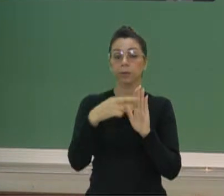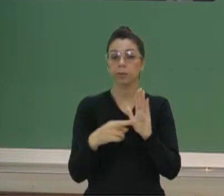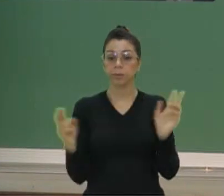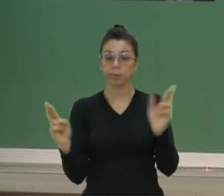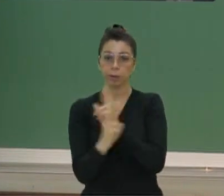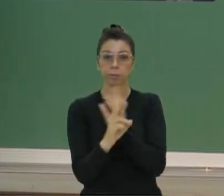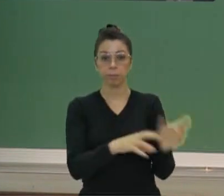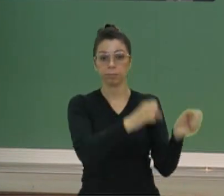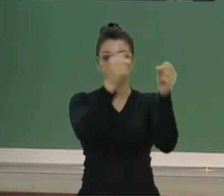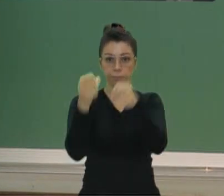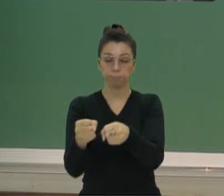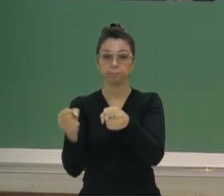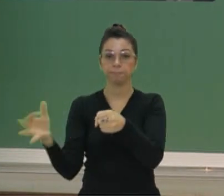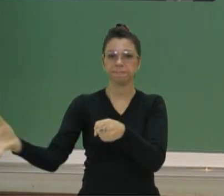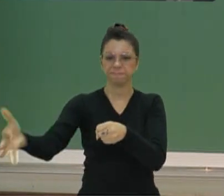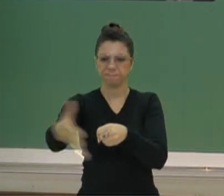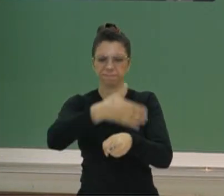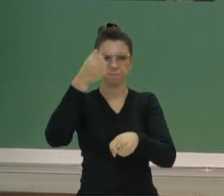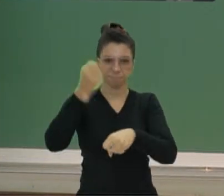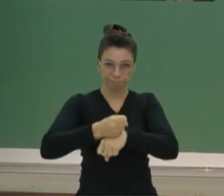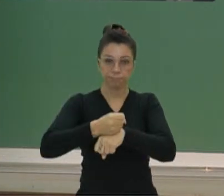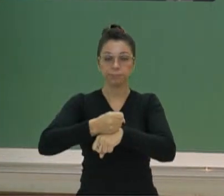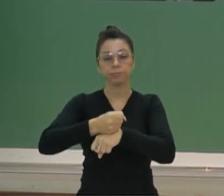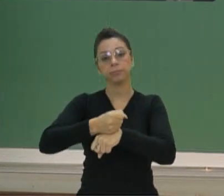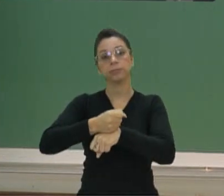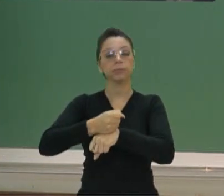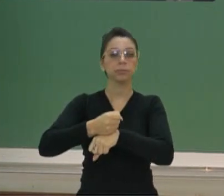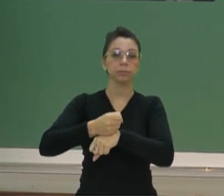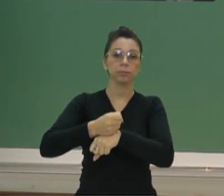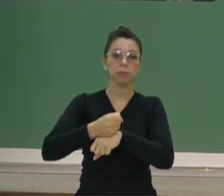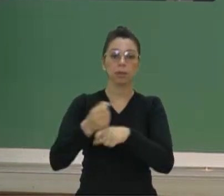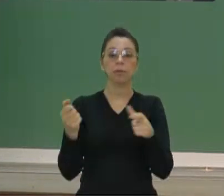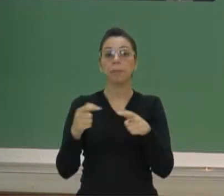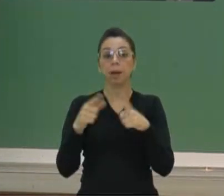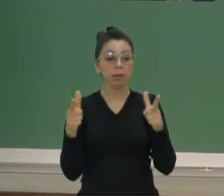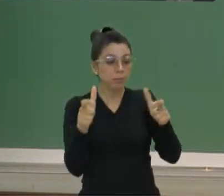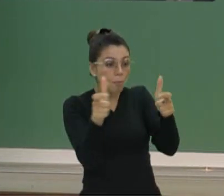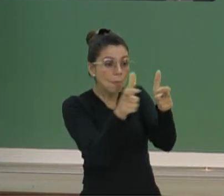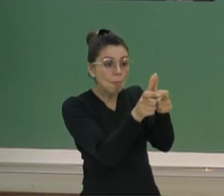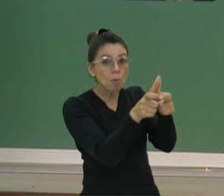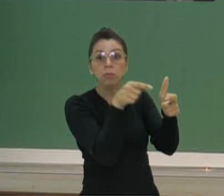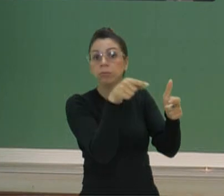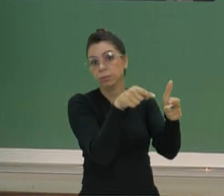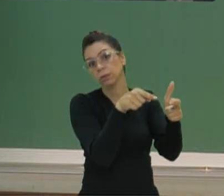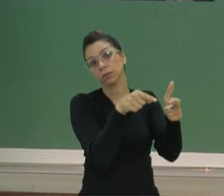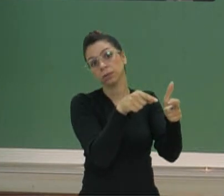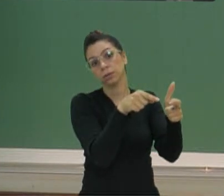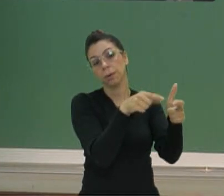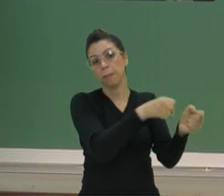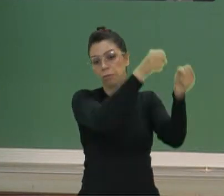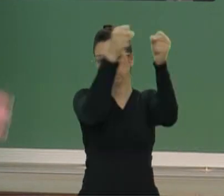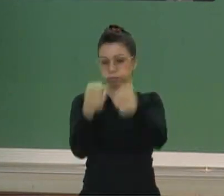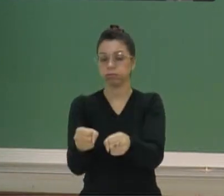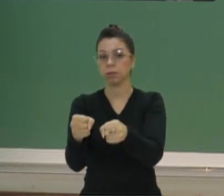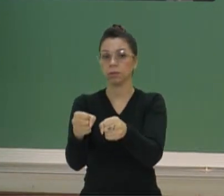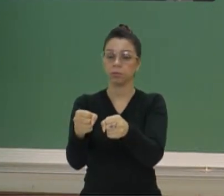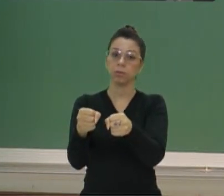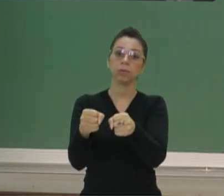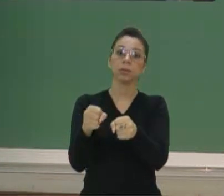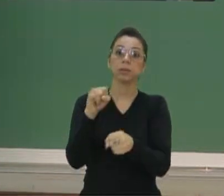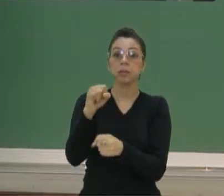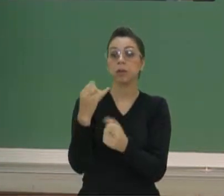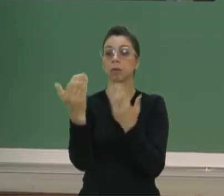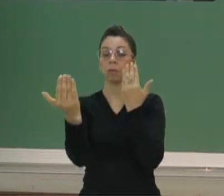relação de domínio, mesmo eles sendo em volume e quantidade muito inexpressiva,